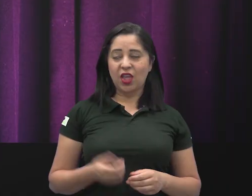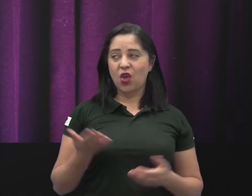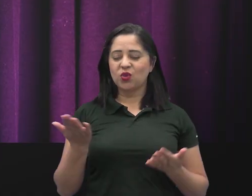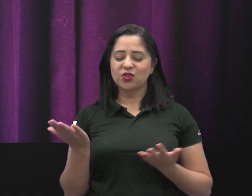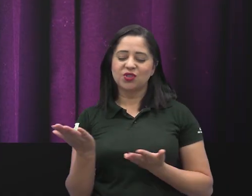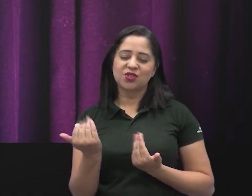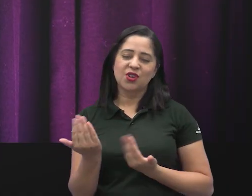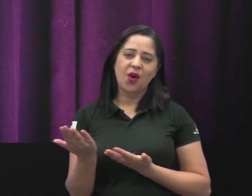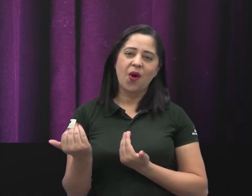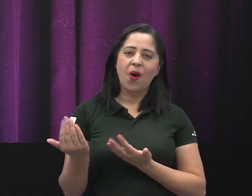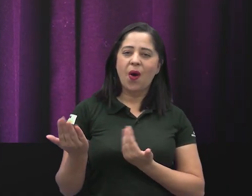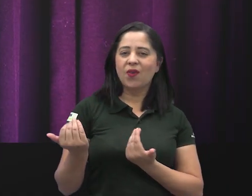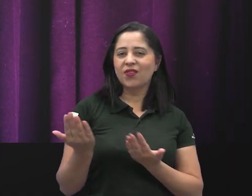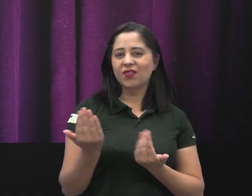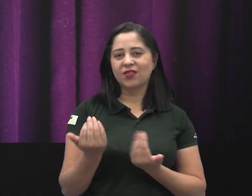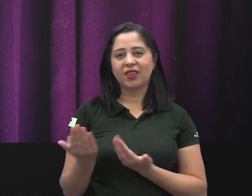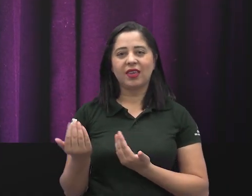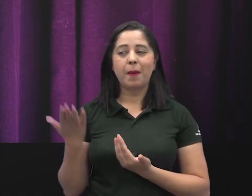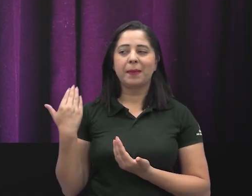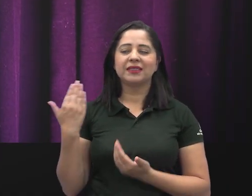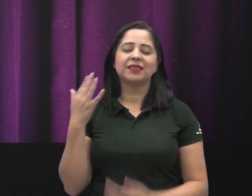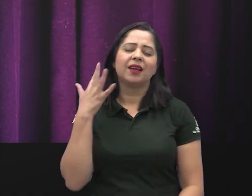Eu era jovem,